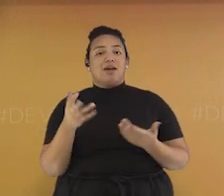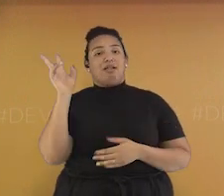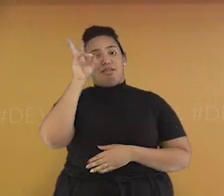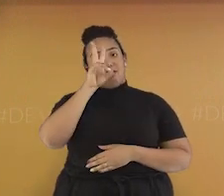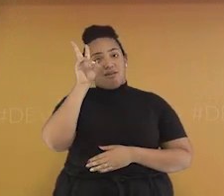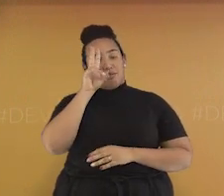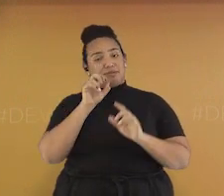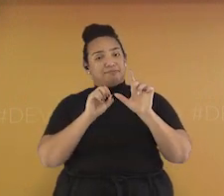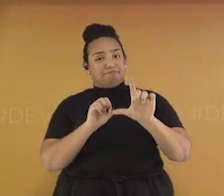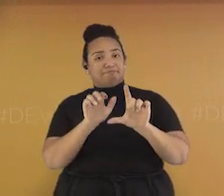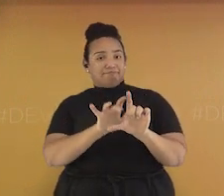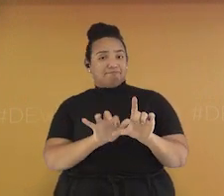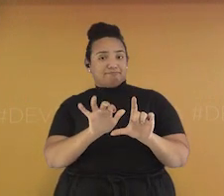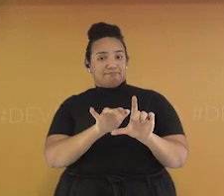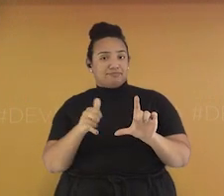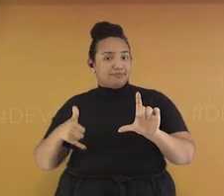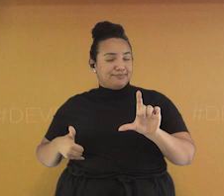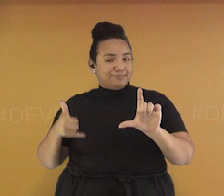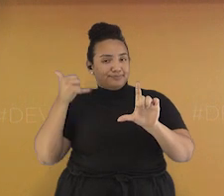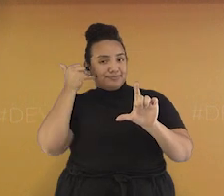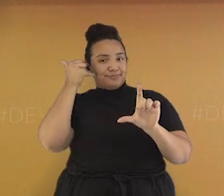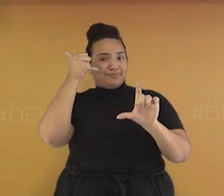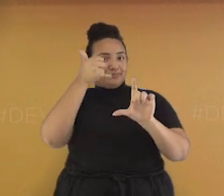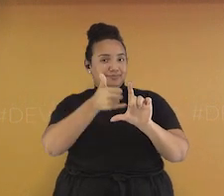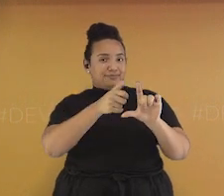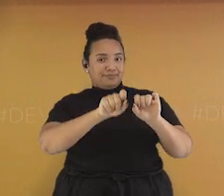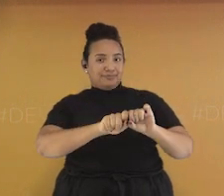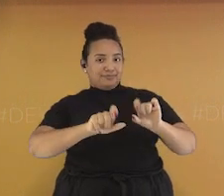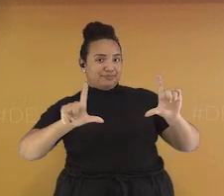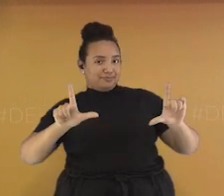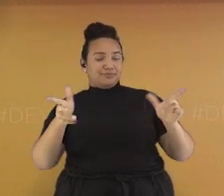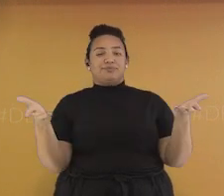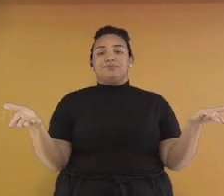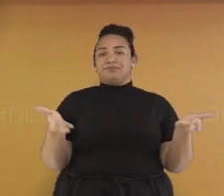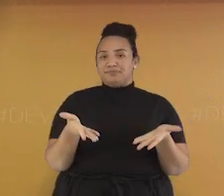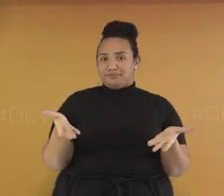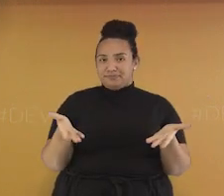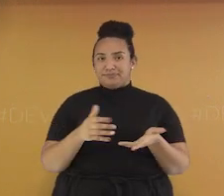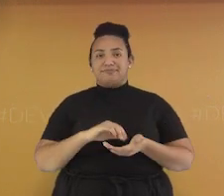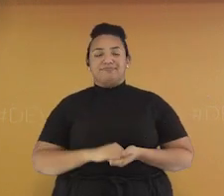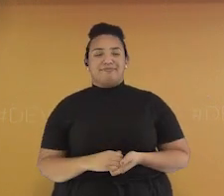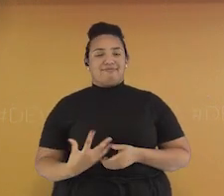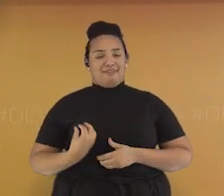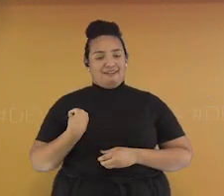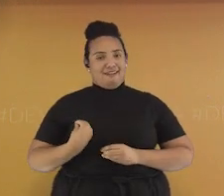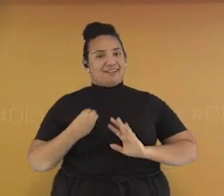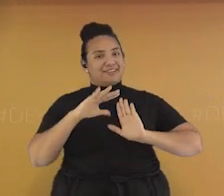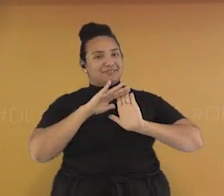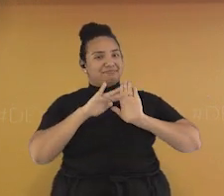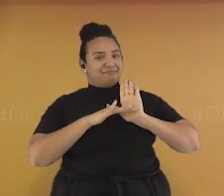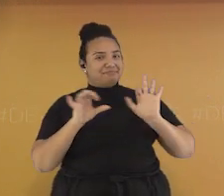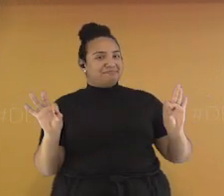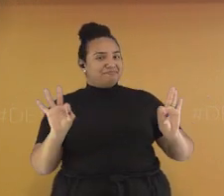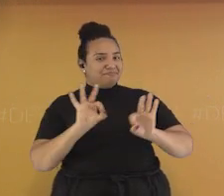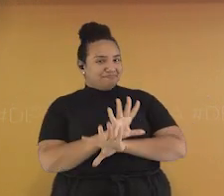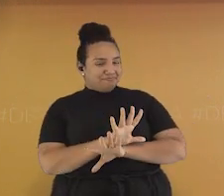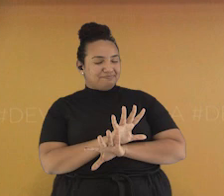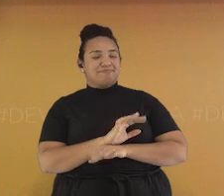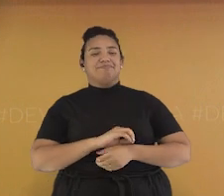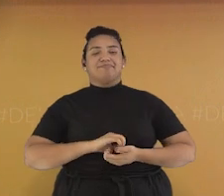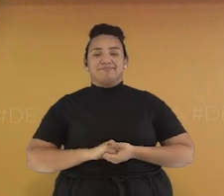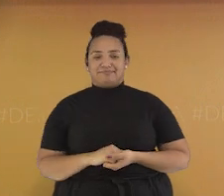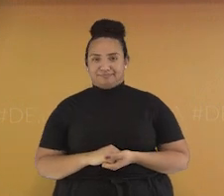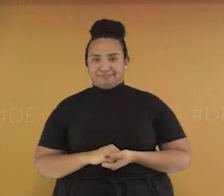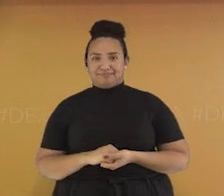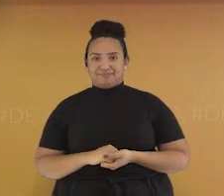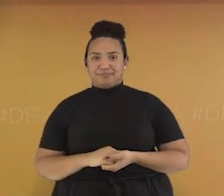hoje, não se esqueça de apontar a câmera do seu celular para o QR Code aqui na tela, para registrar a